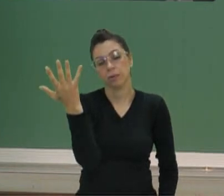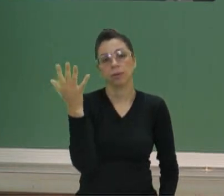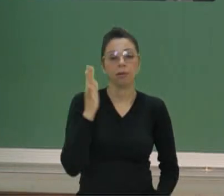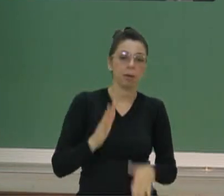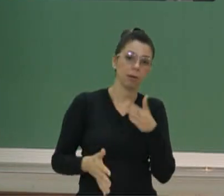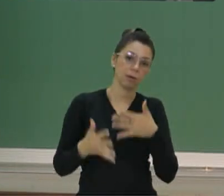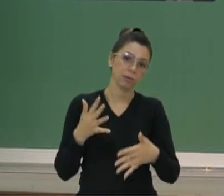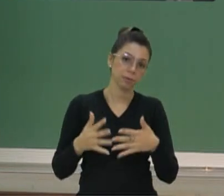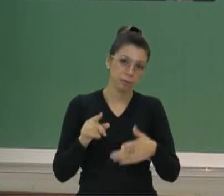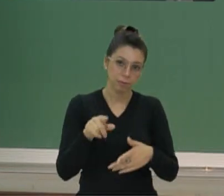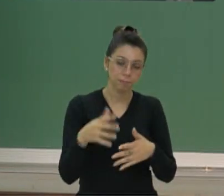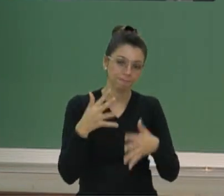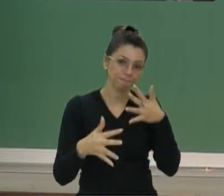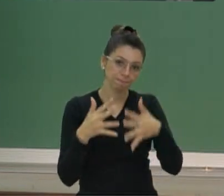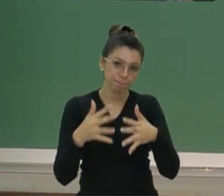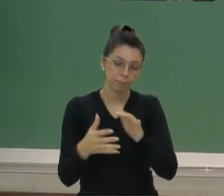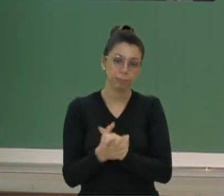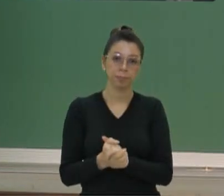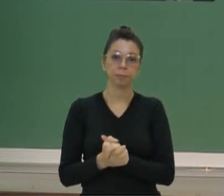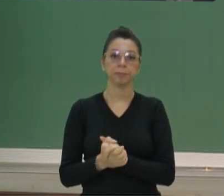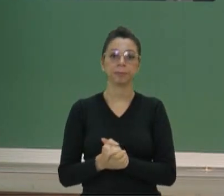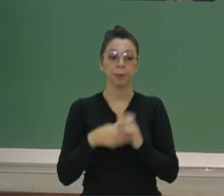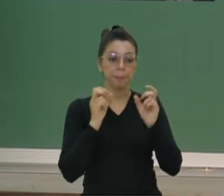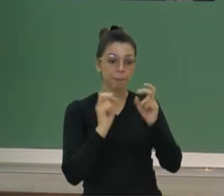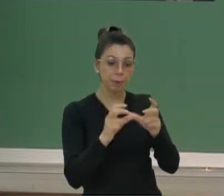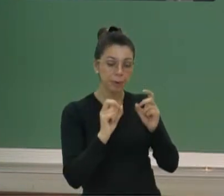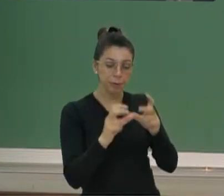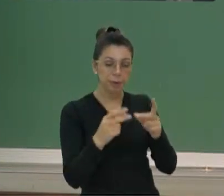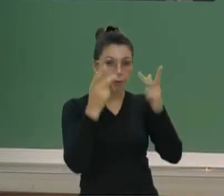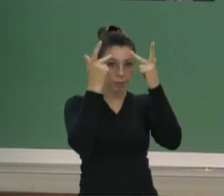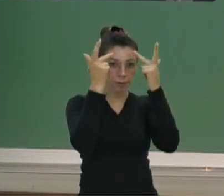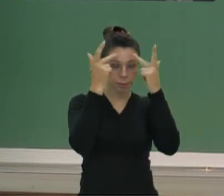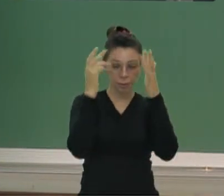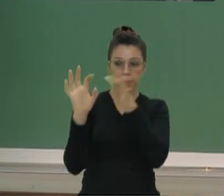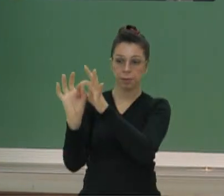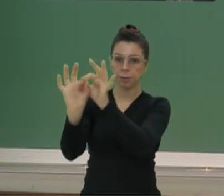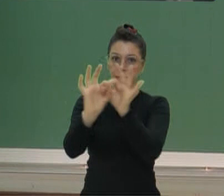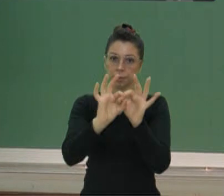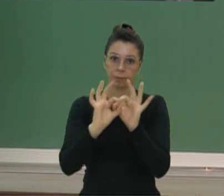confunde. Mercado Comum do Sul é uma união